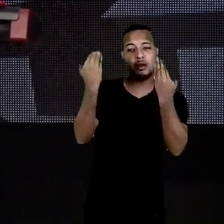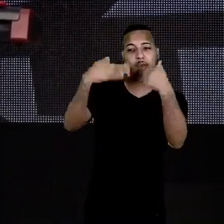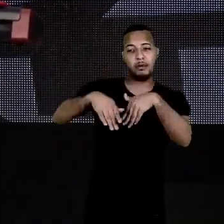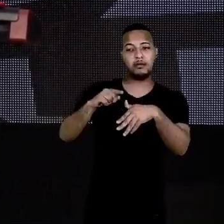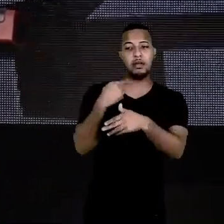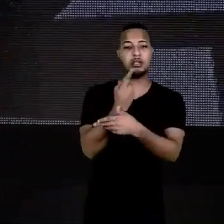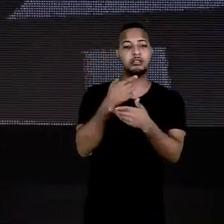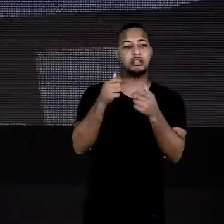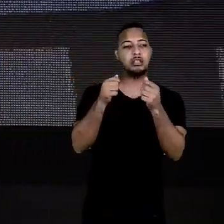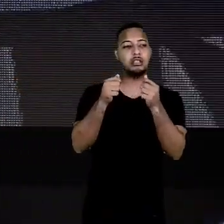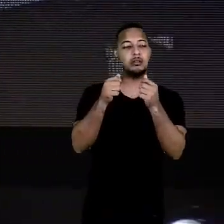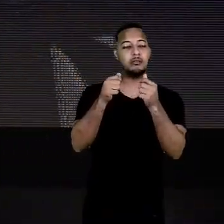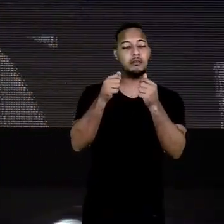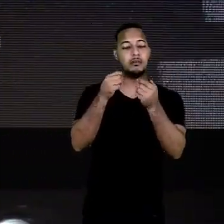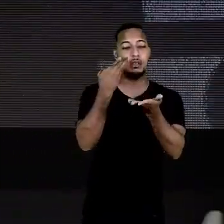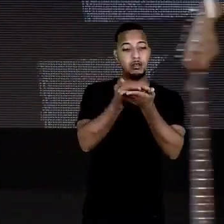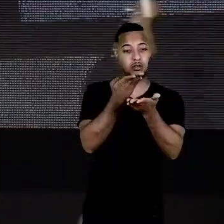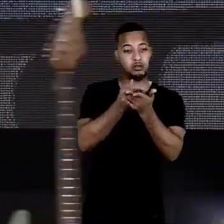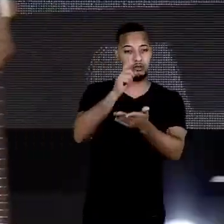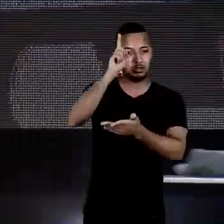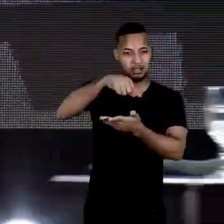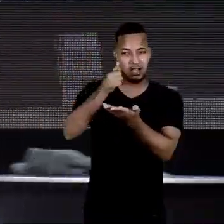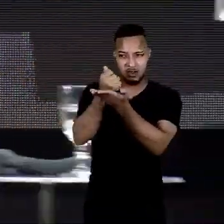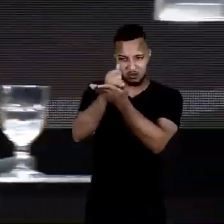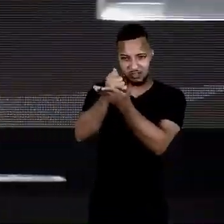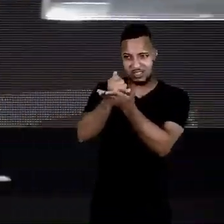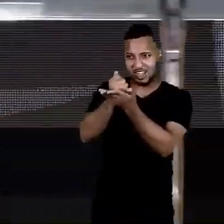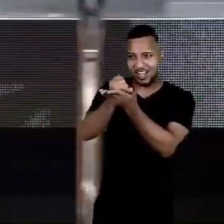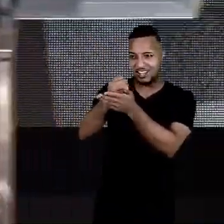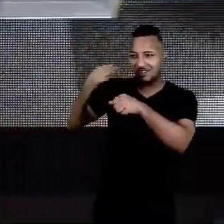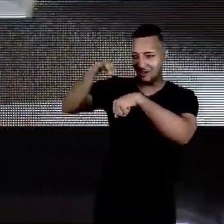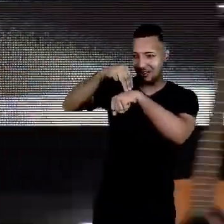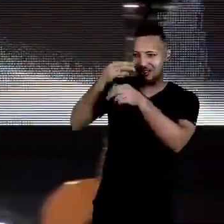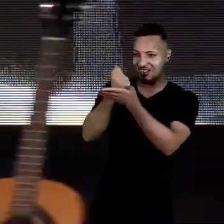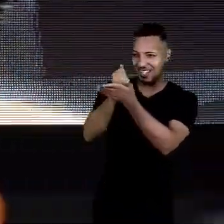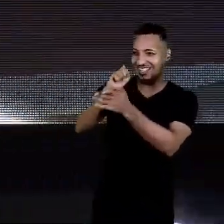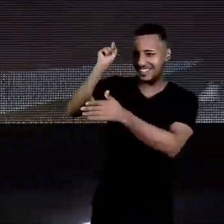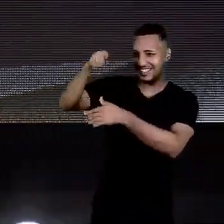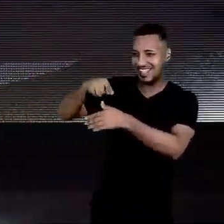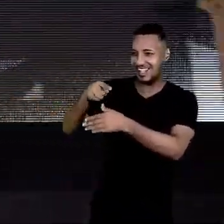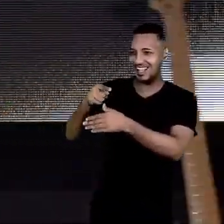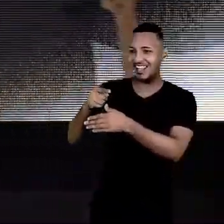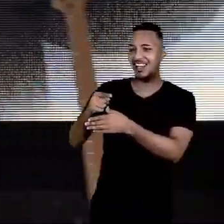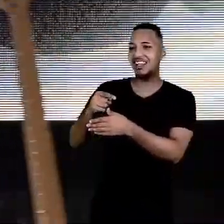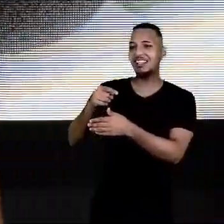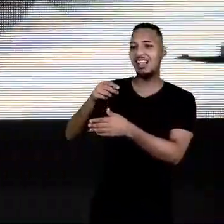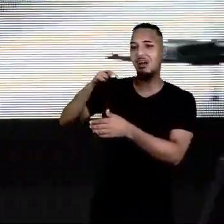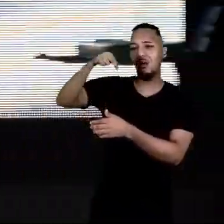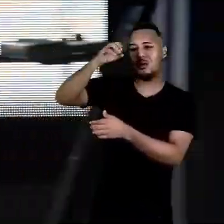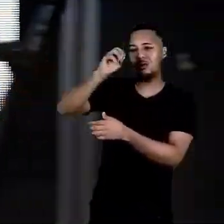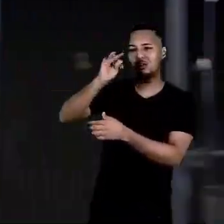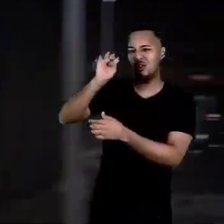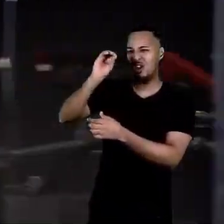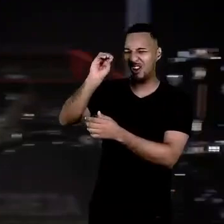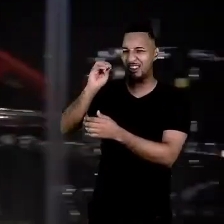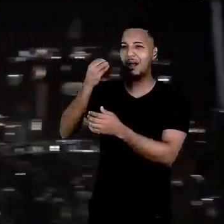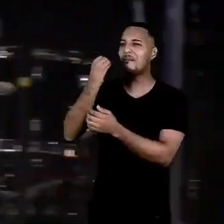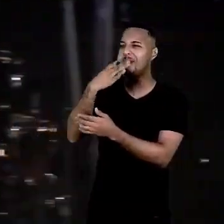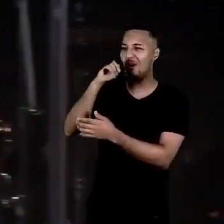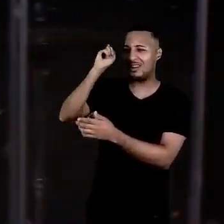dedica, é assim ou não é? O start é assim ou não é? Está tirando nota boa, não está? Glória a Jesus,